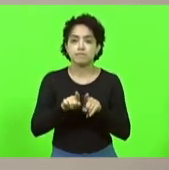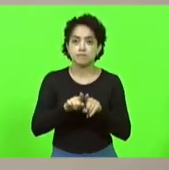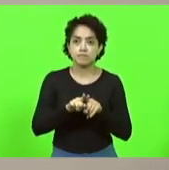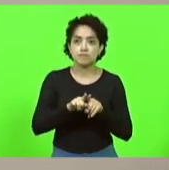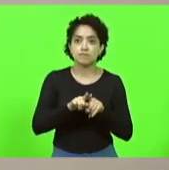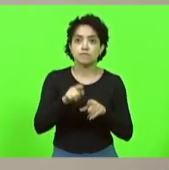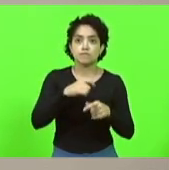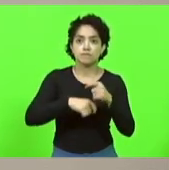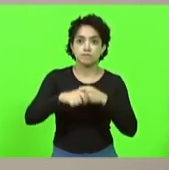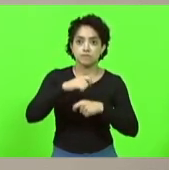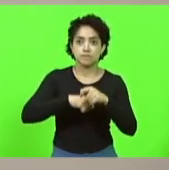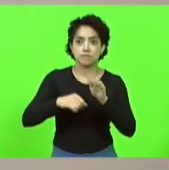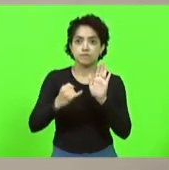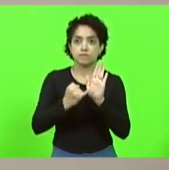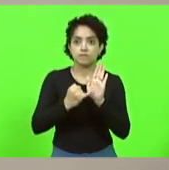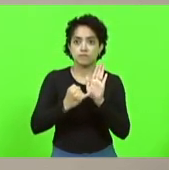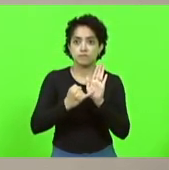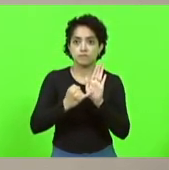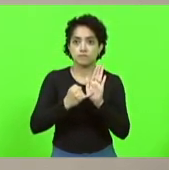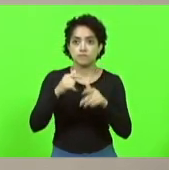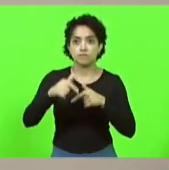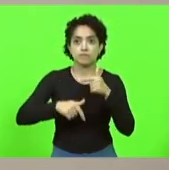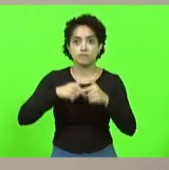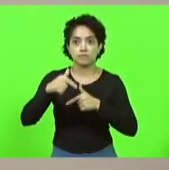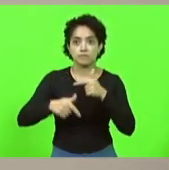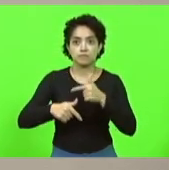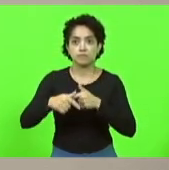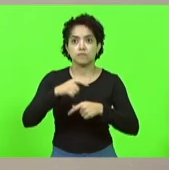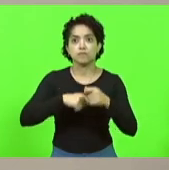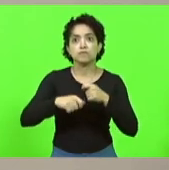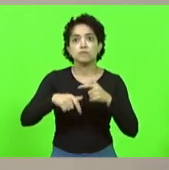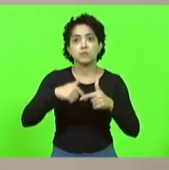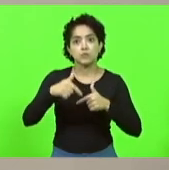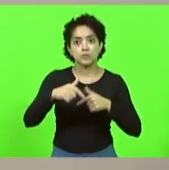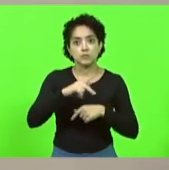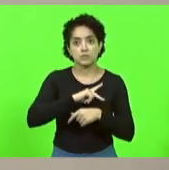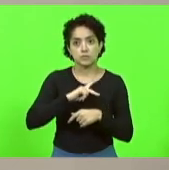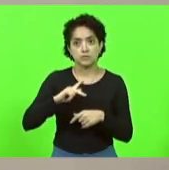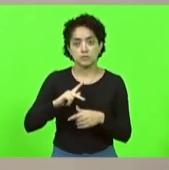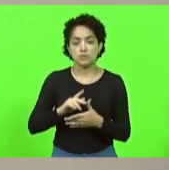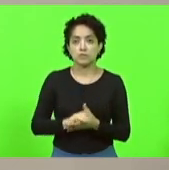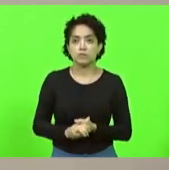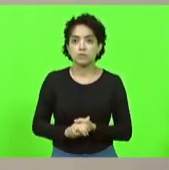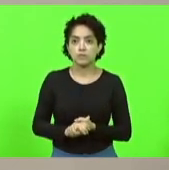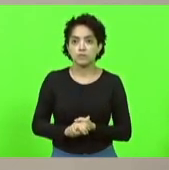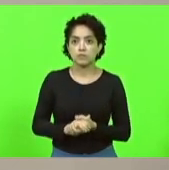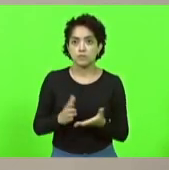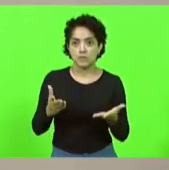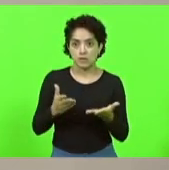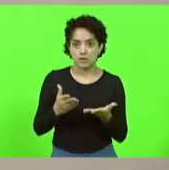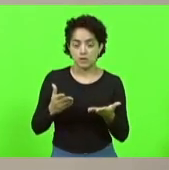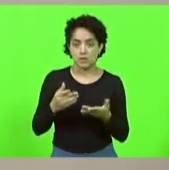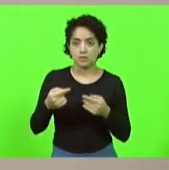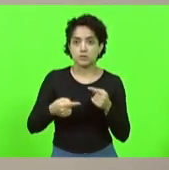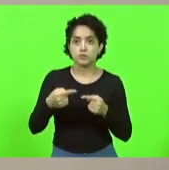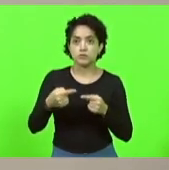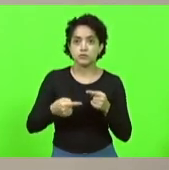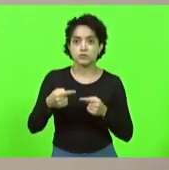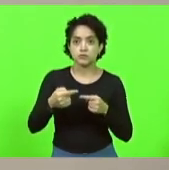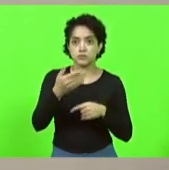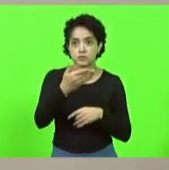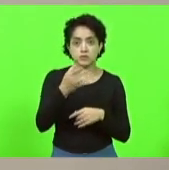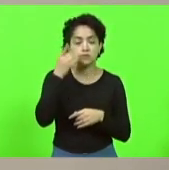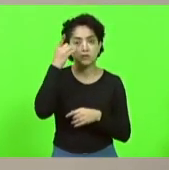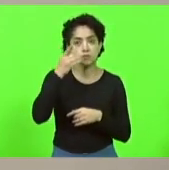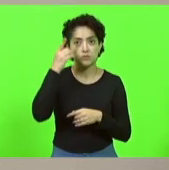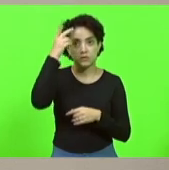Comissão de Finanças e Tributação e Comissão de Trabalho, Administração e Serviço Público, em discussão. Quero discutir, senhor presidente. discutir com